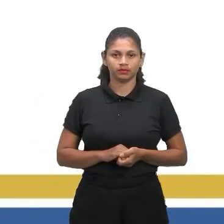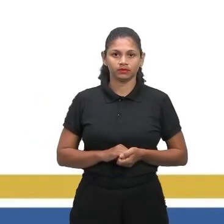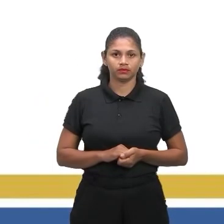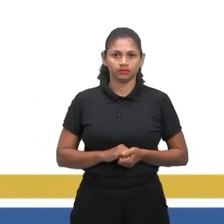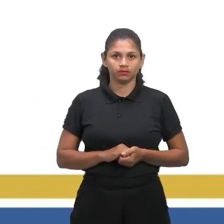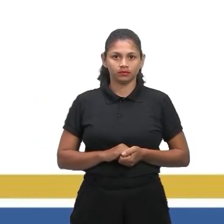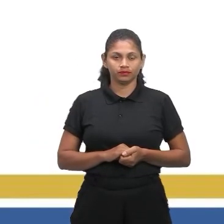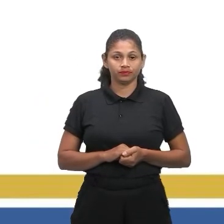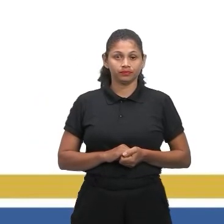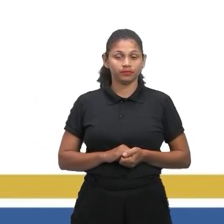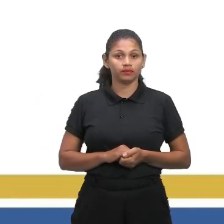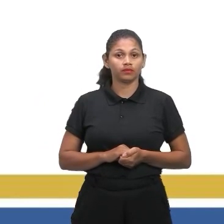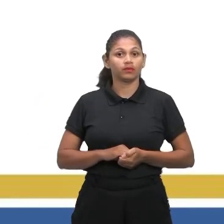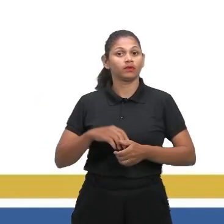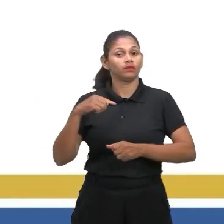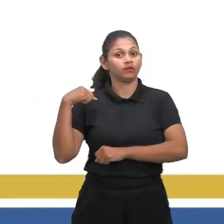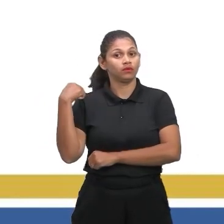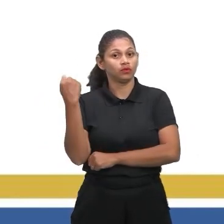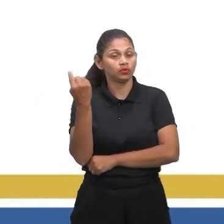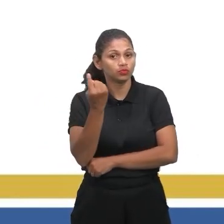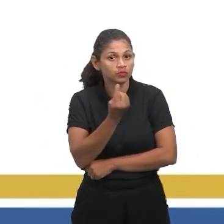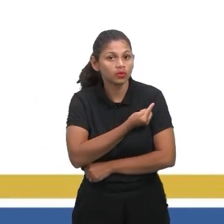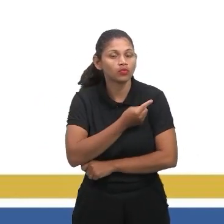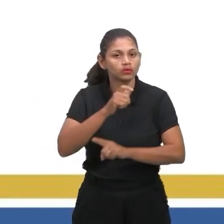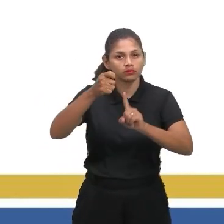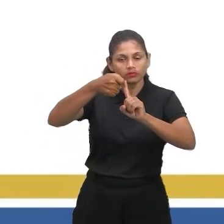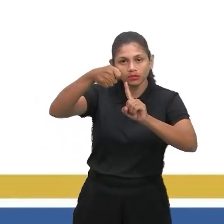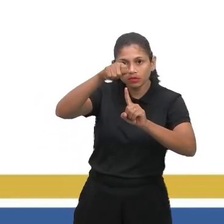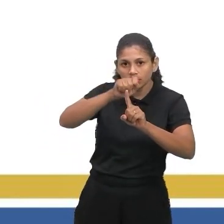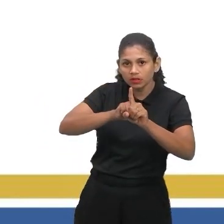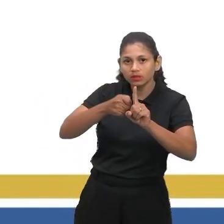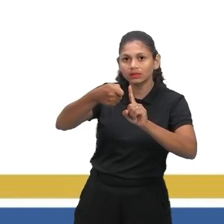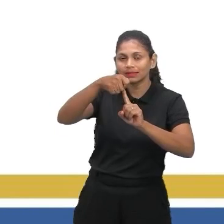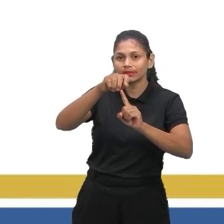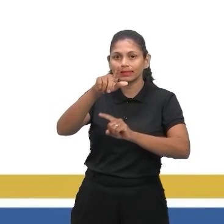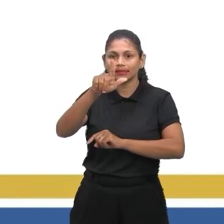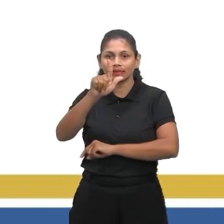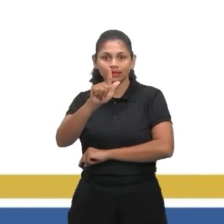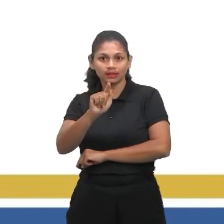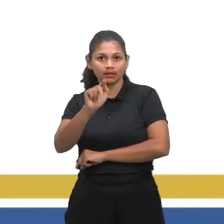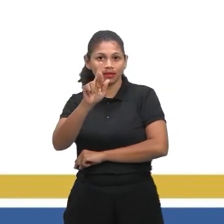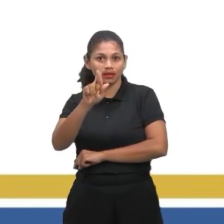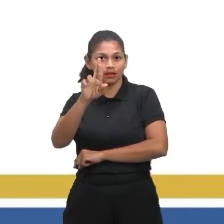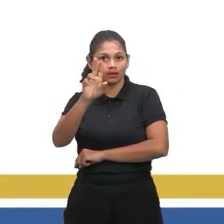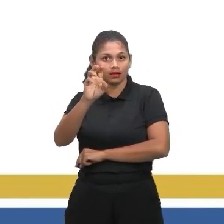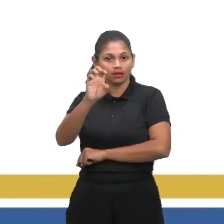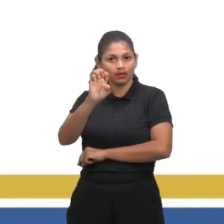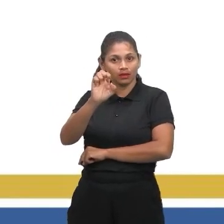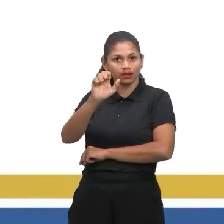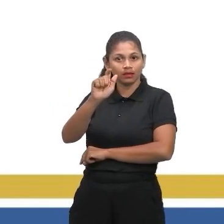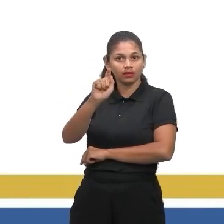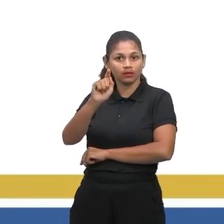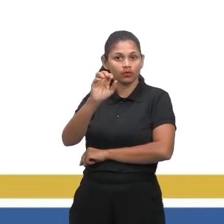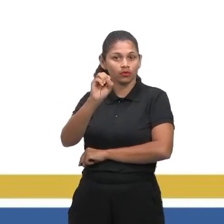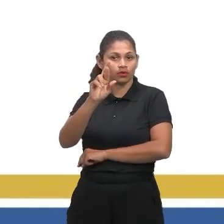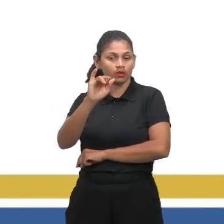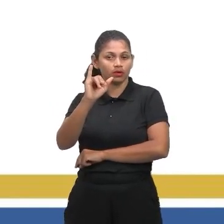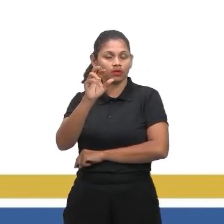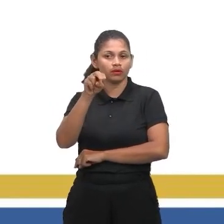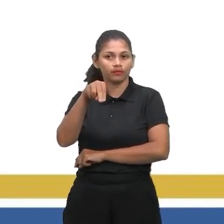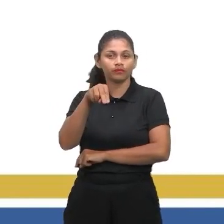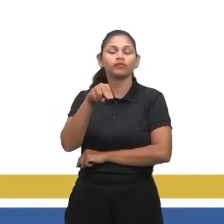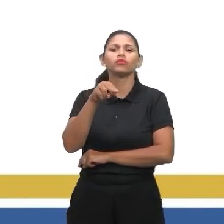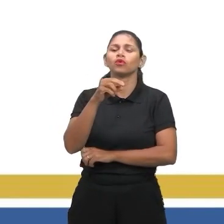anos. Nosso calendário gregoriano, né, que ele era utilizado em 1582, com seus